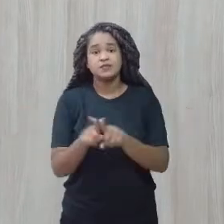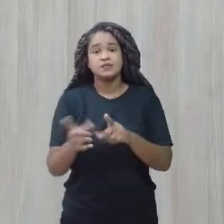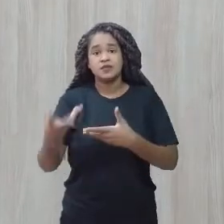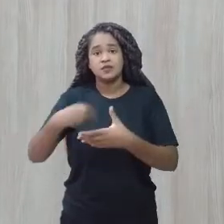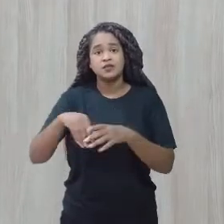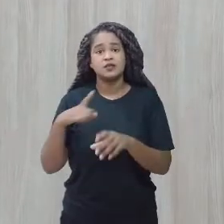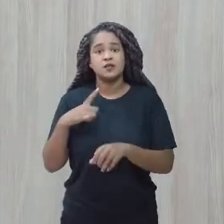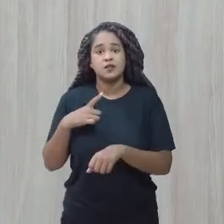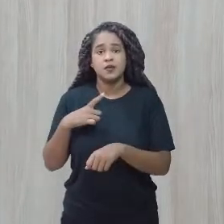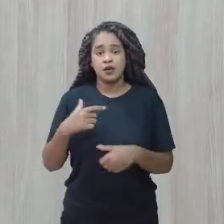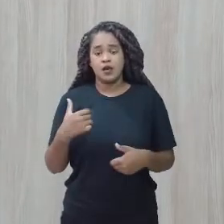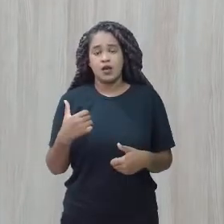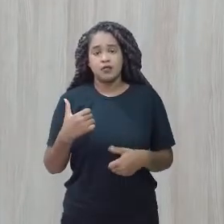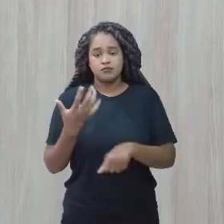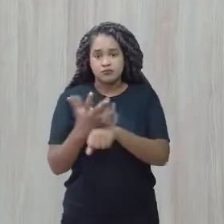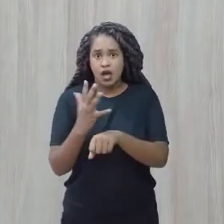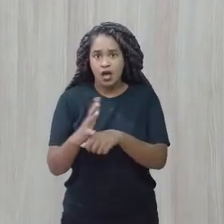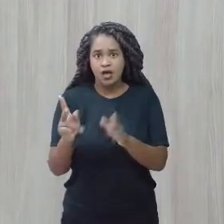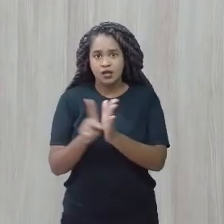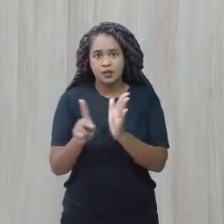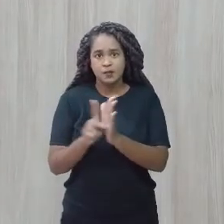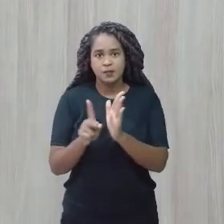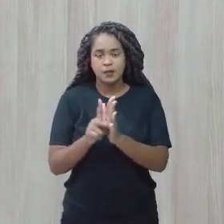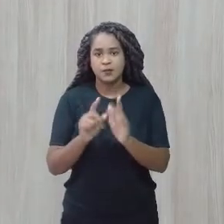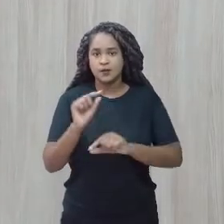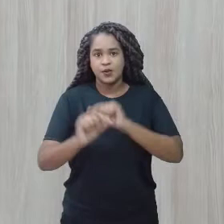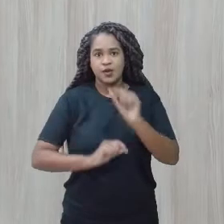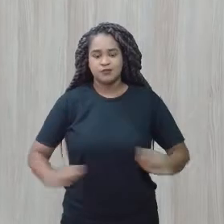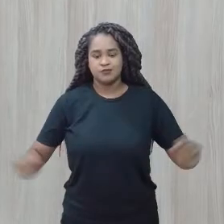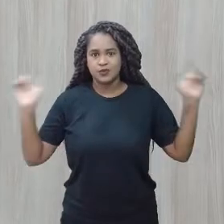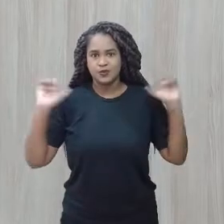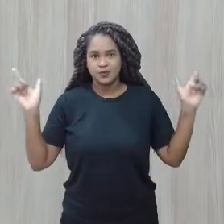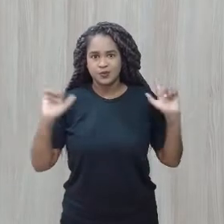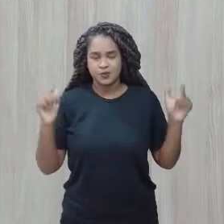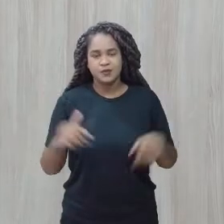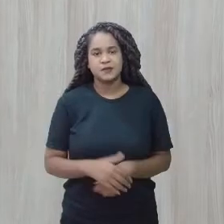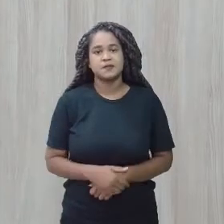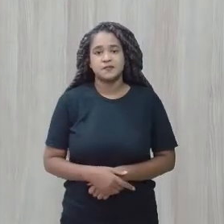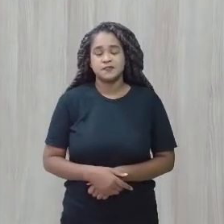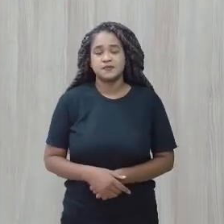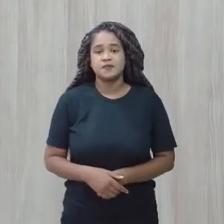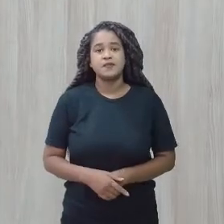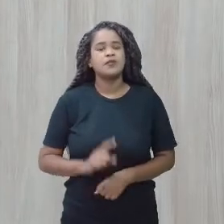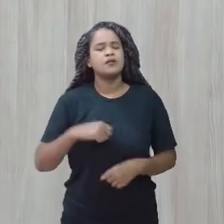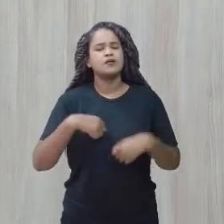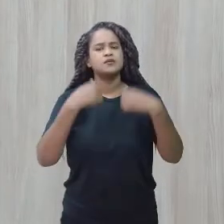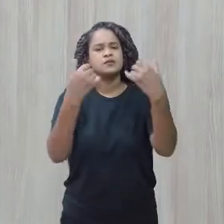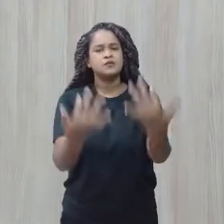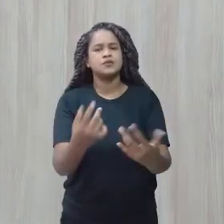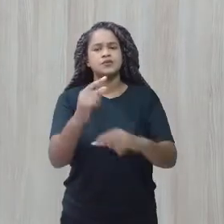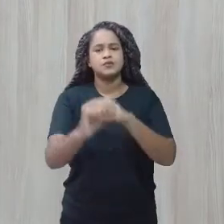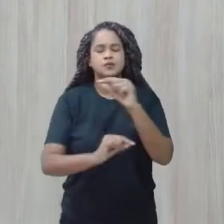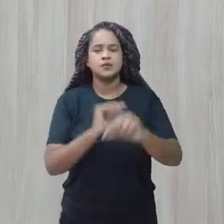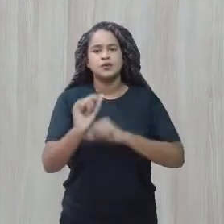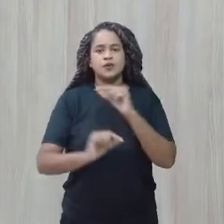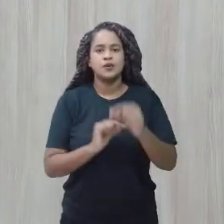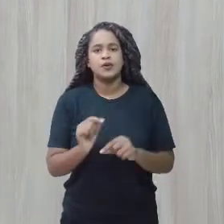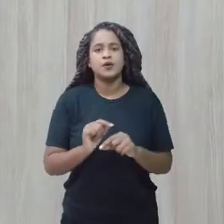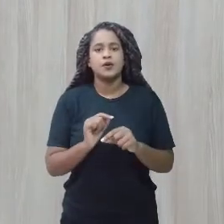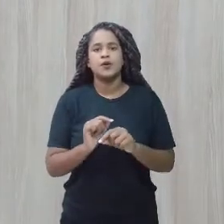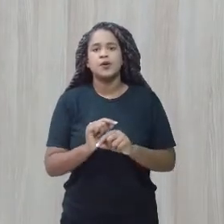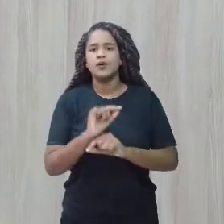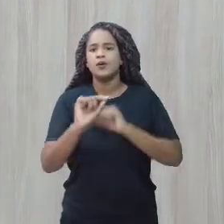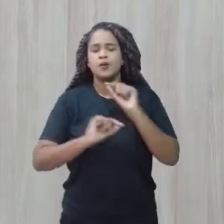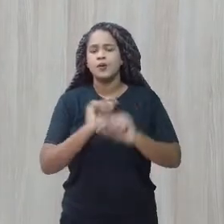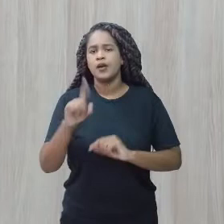as práticas corporais de aventura, que a gente falou na semana passada, explicando melhor o que são essas